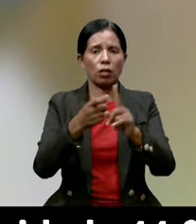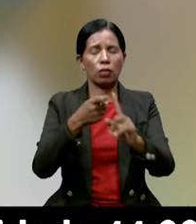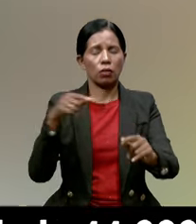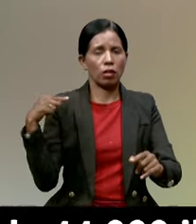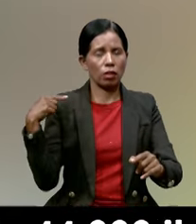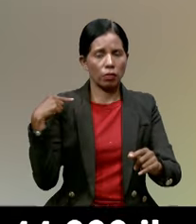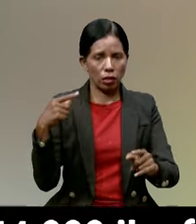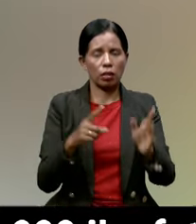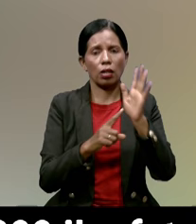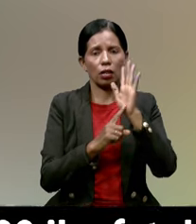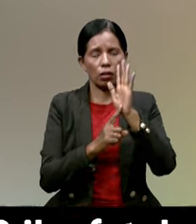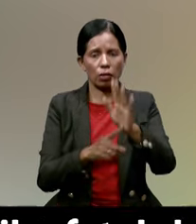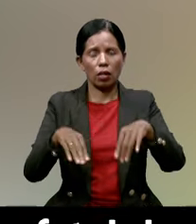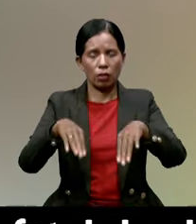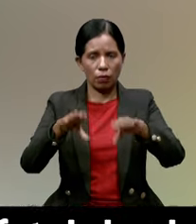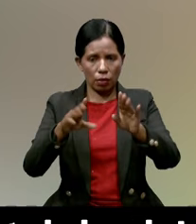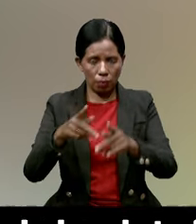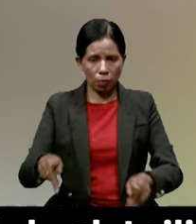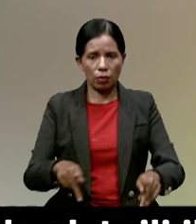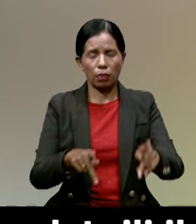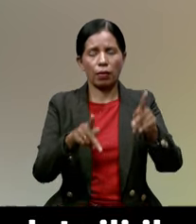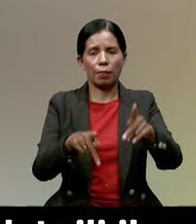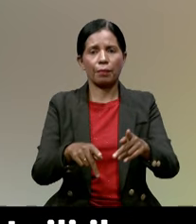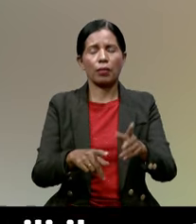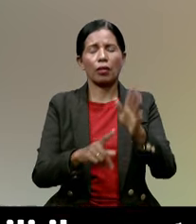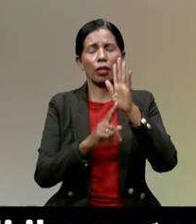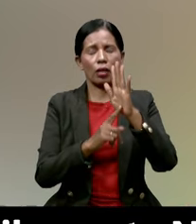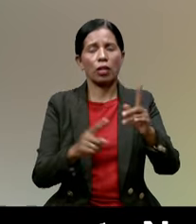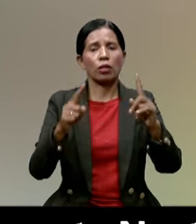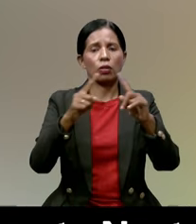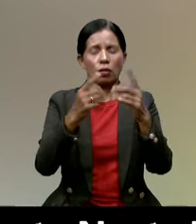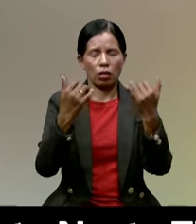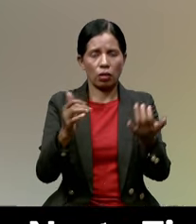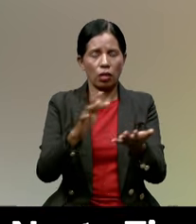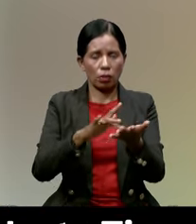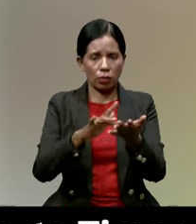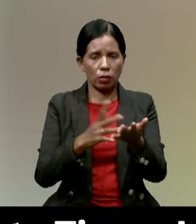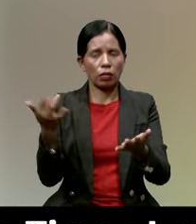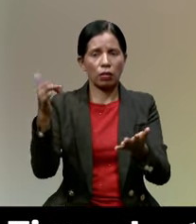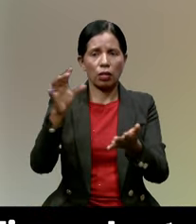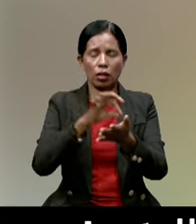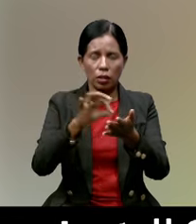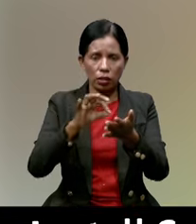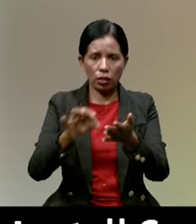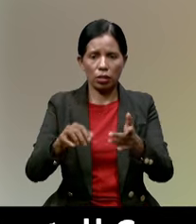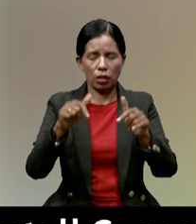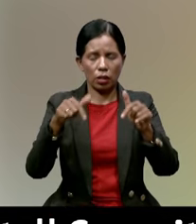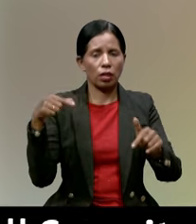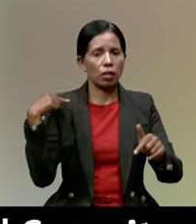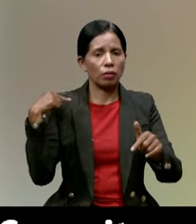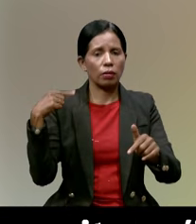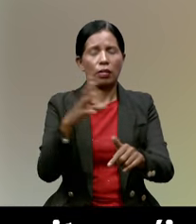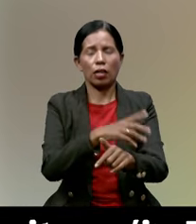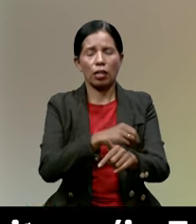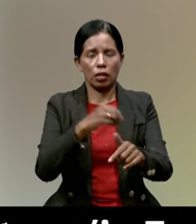gabinete refere molok fam ba publiku nunu aktuir torres ne ai moruk herbal ne bima registu ona ia gabinete